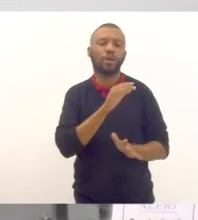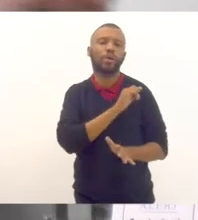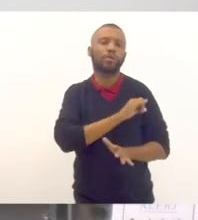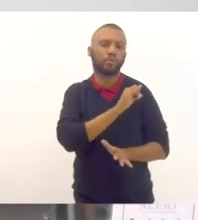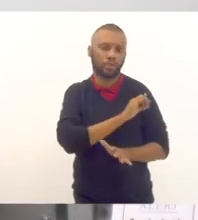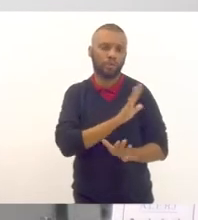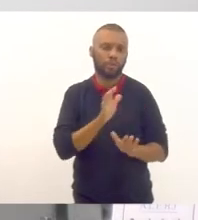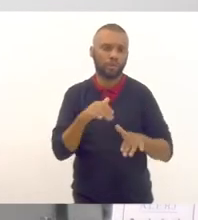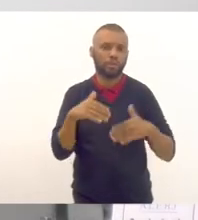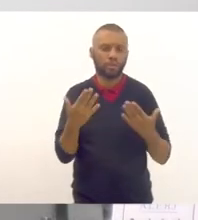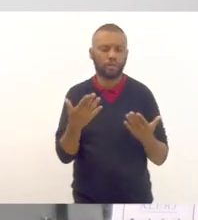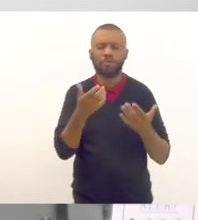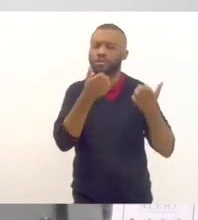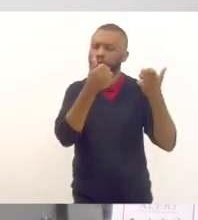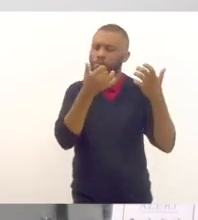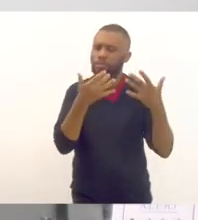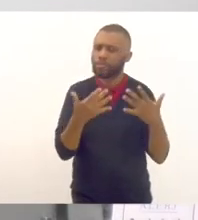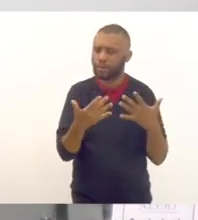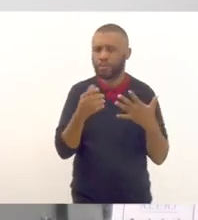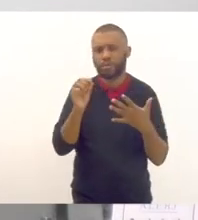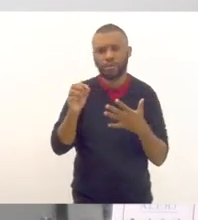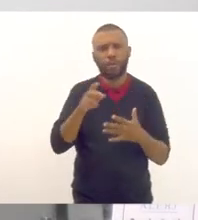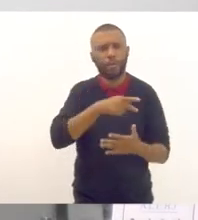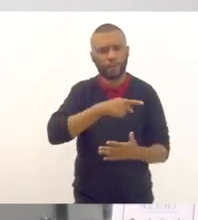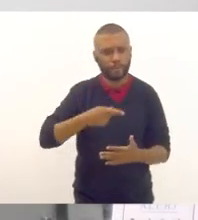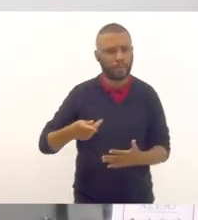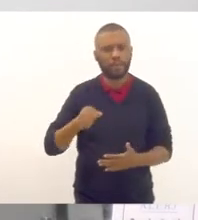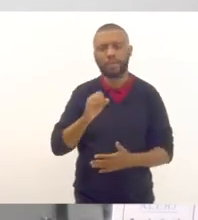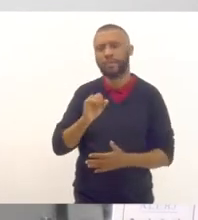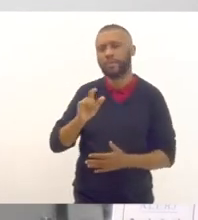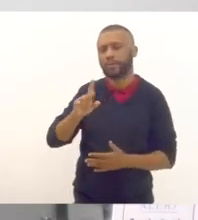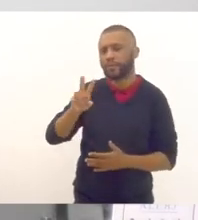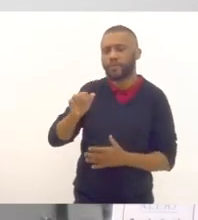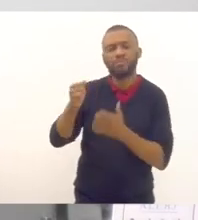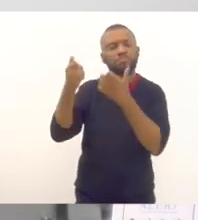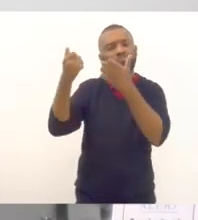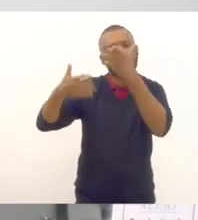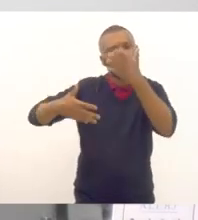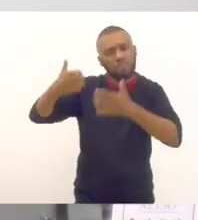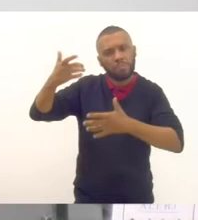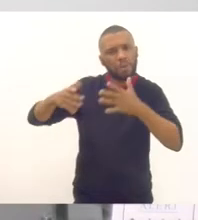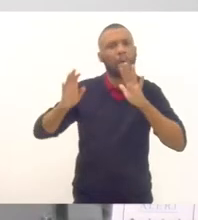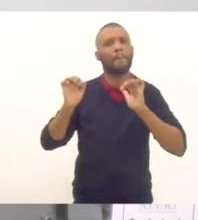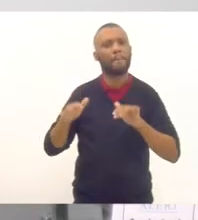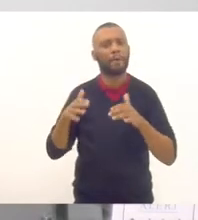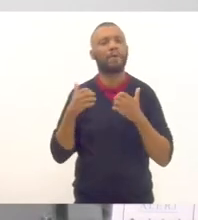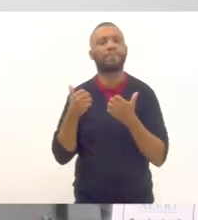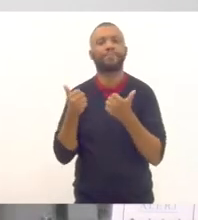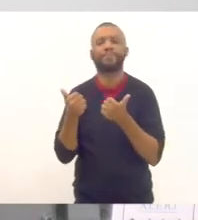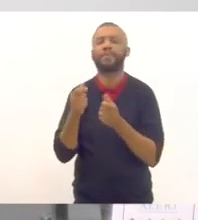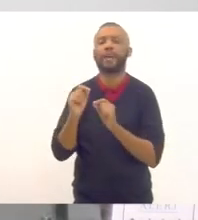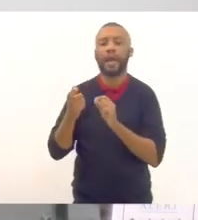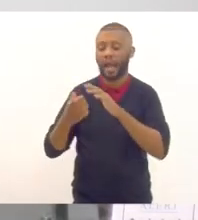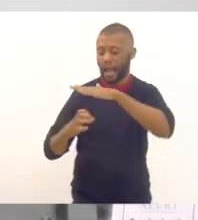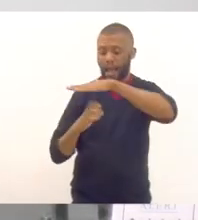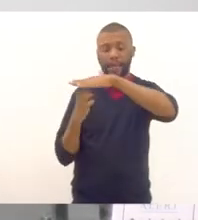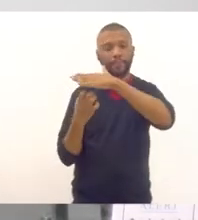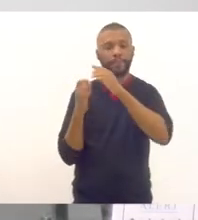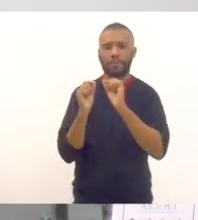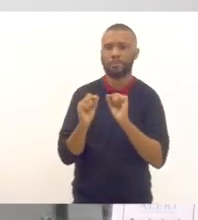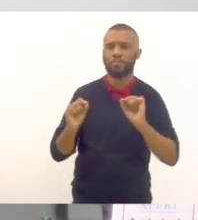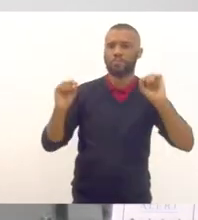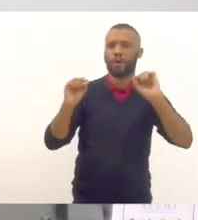é o que já foi dito aqui pelo presidente Silvio, muito bem dito, que as empresas buscam